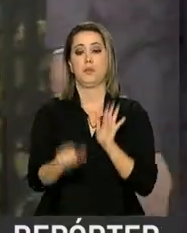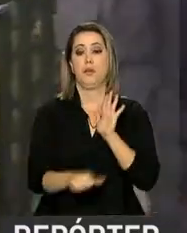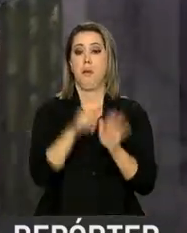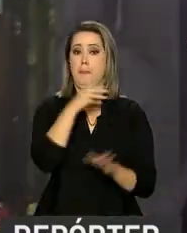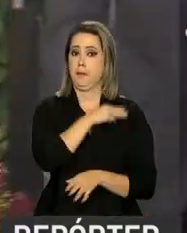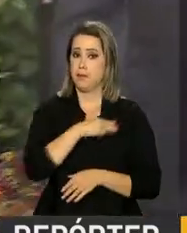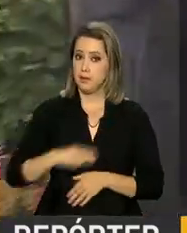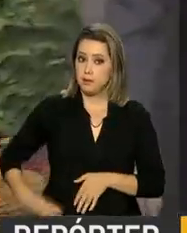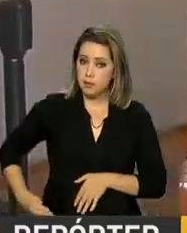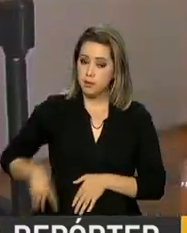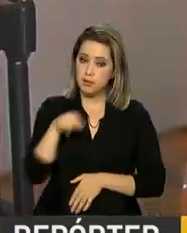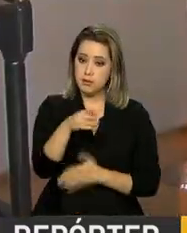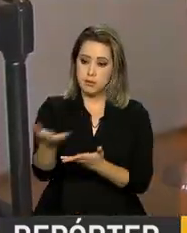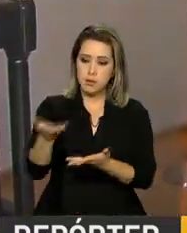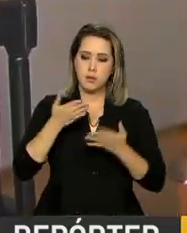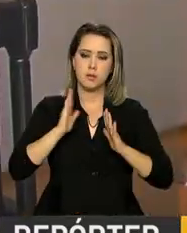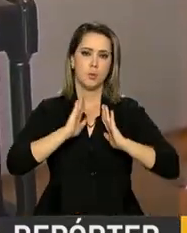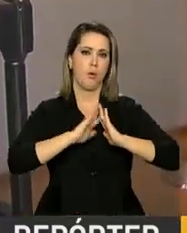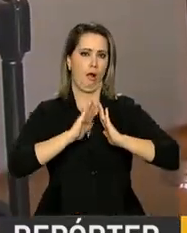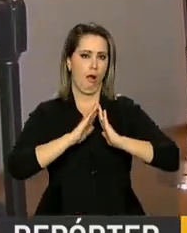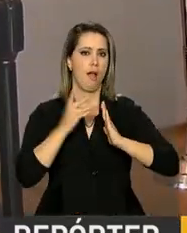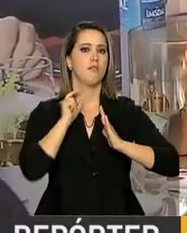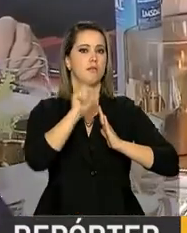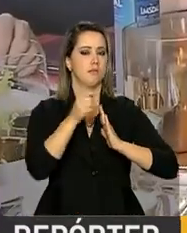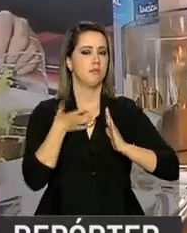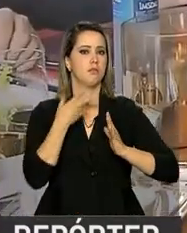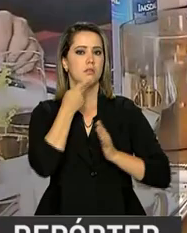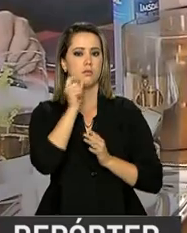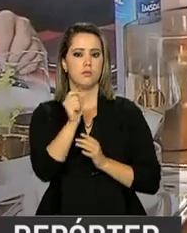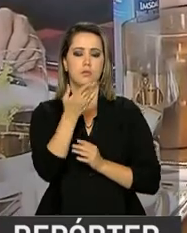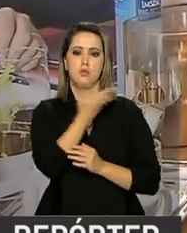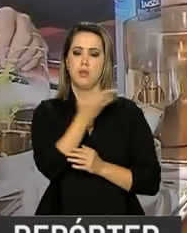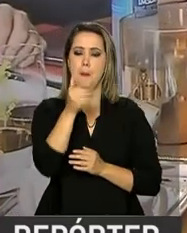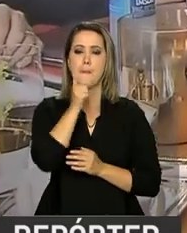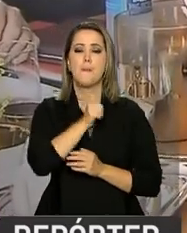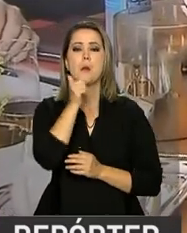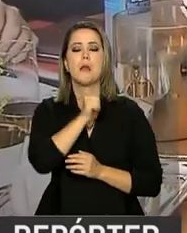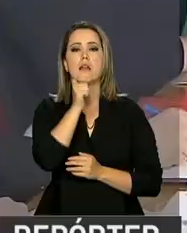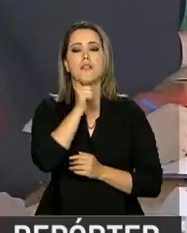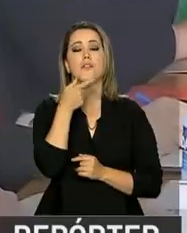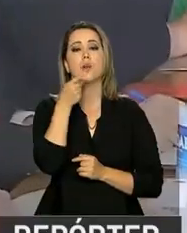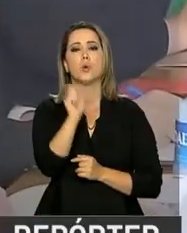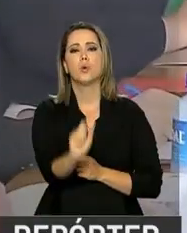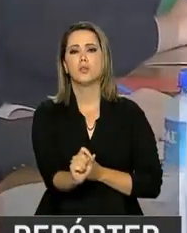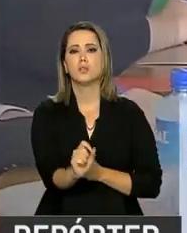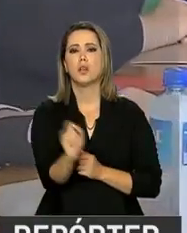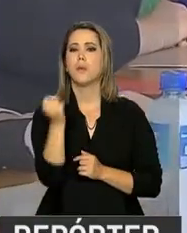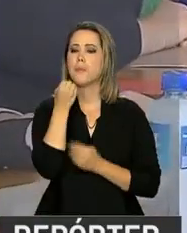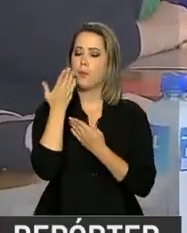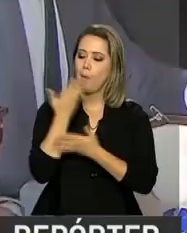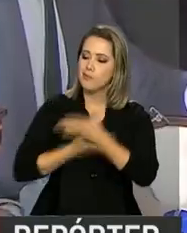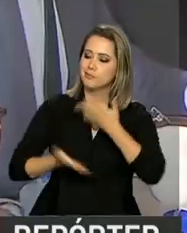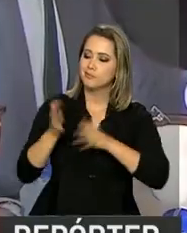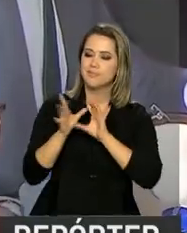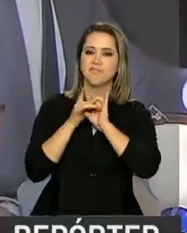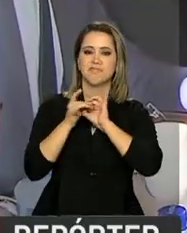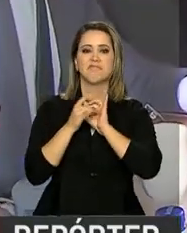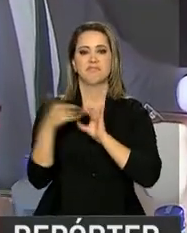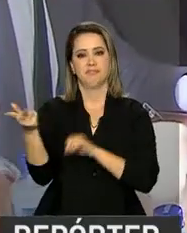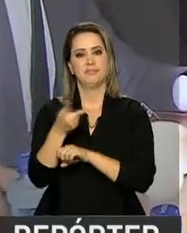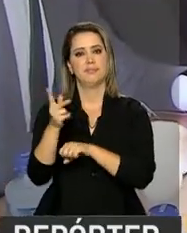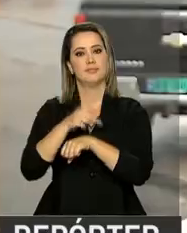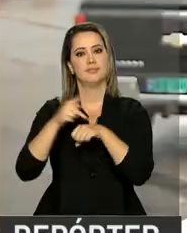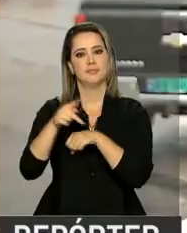ministra recebeu Temer na residência oficial em Oslo. Erna Souberg destacou as boas relações entre os